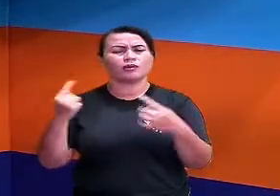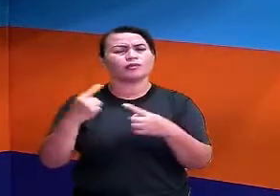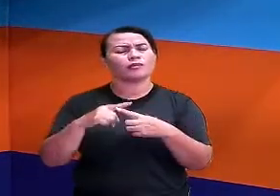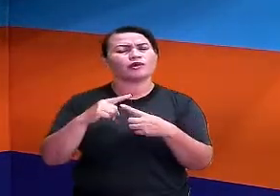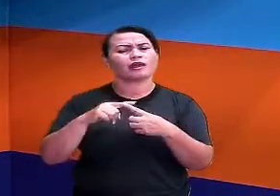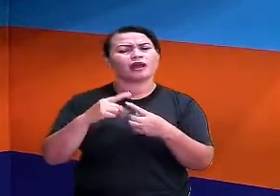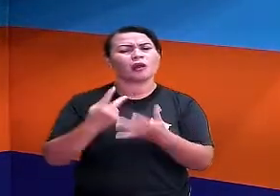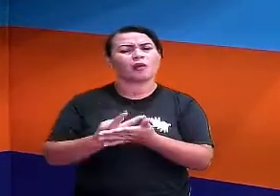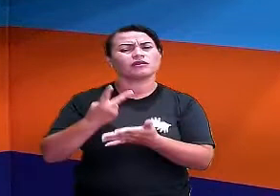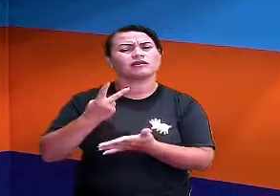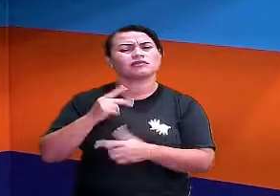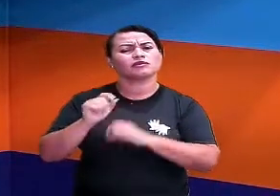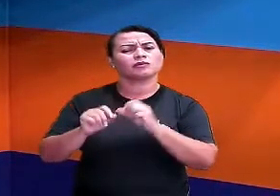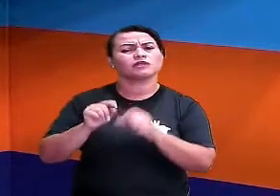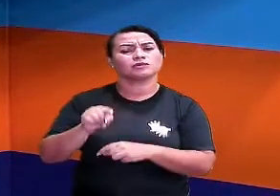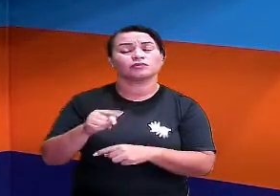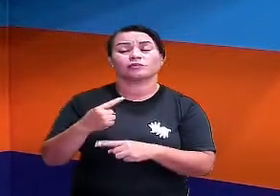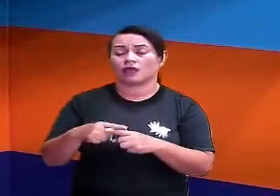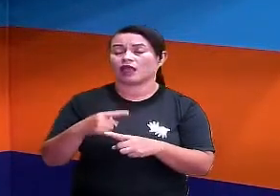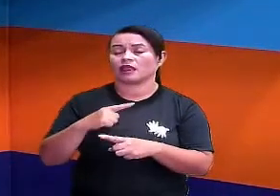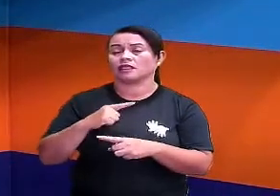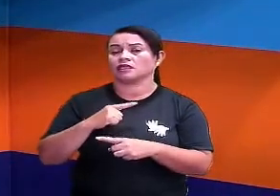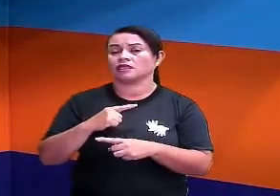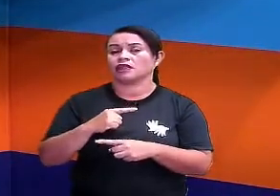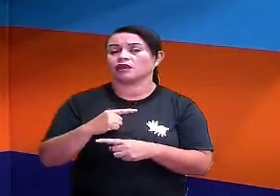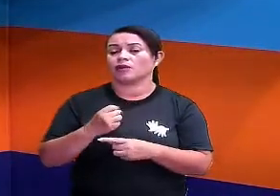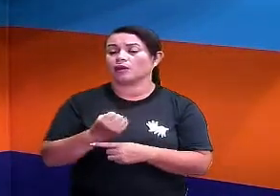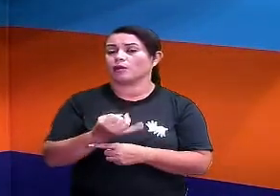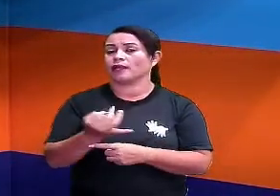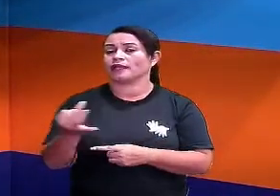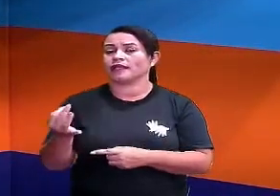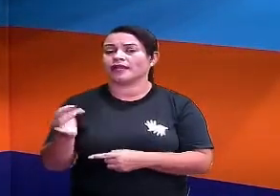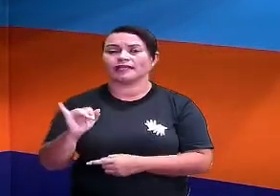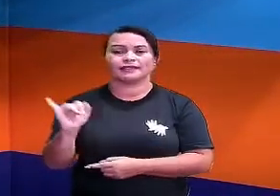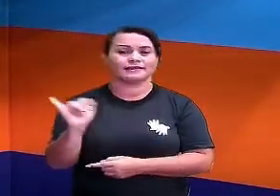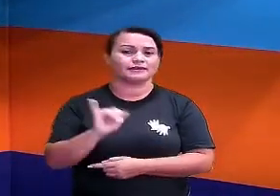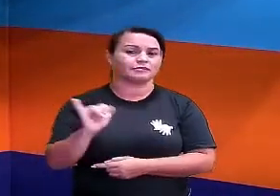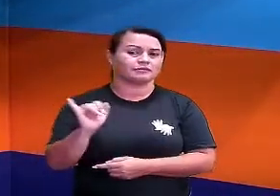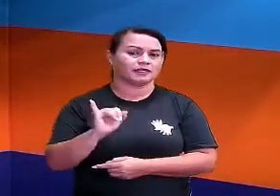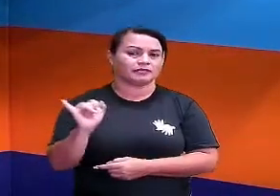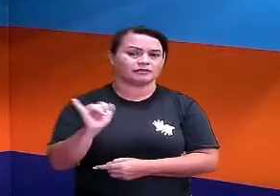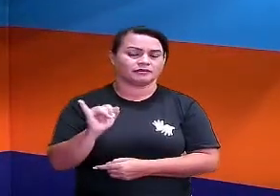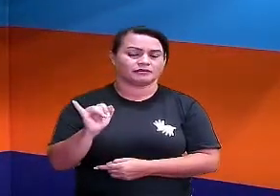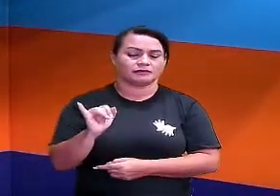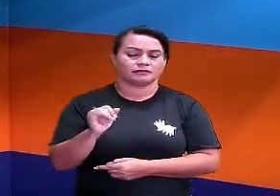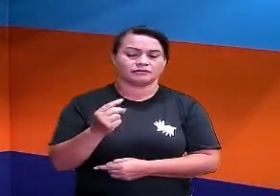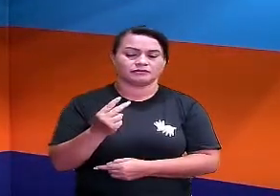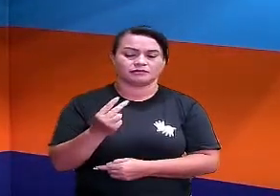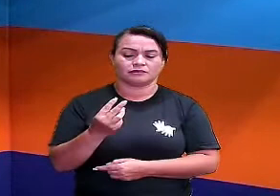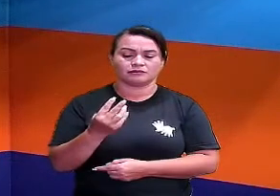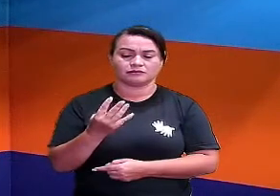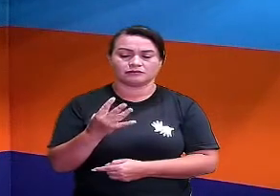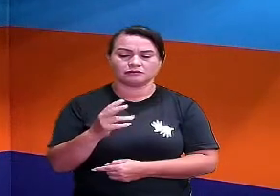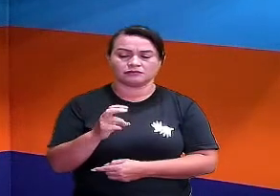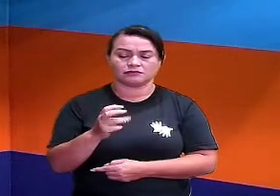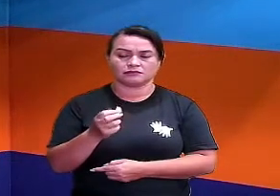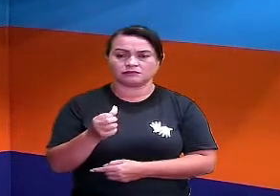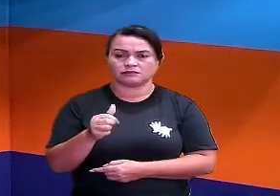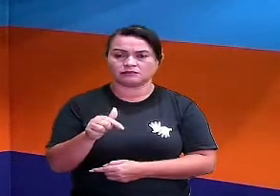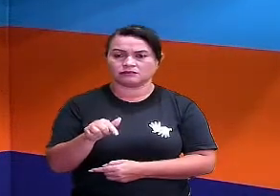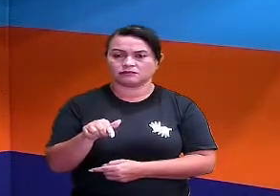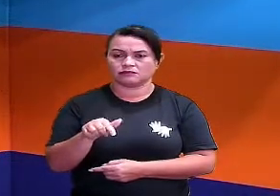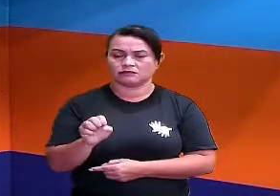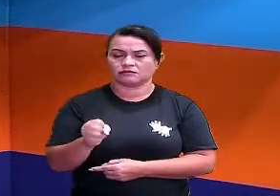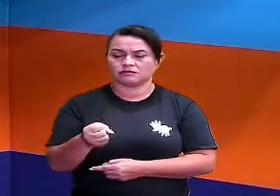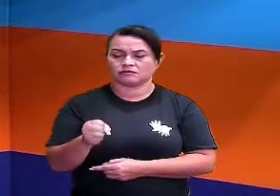ocorreu isso? Porque eu tenho uma quantidade ímpar de elementos. 1, 2, 3, 4, 5, 6,